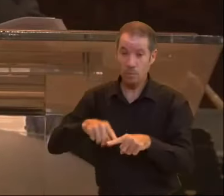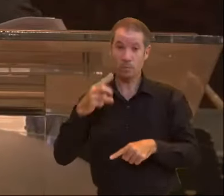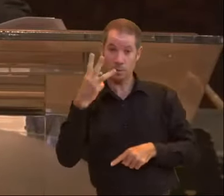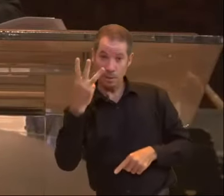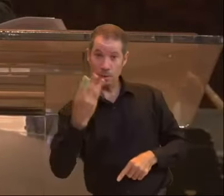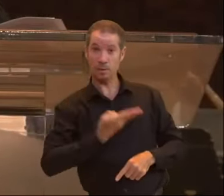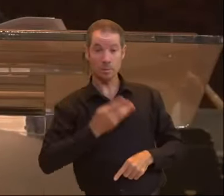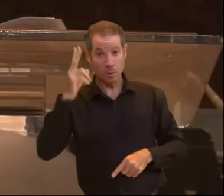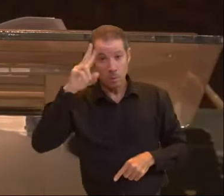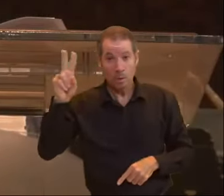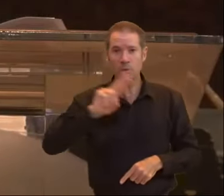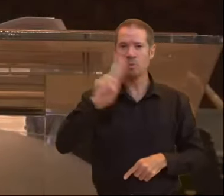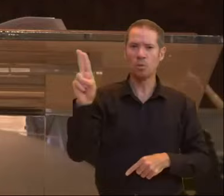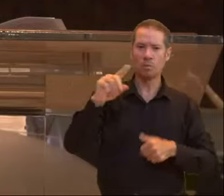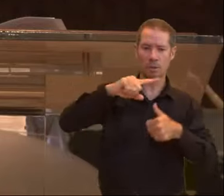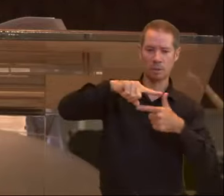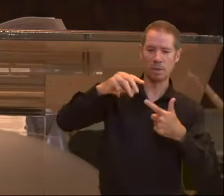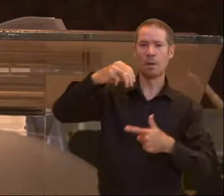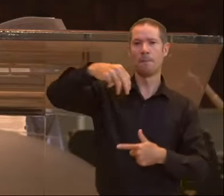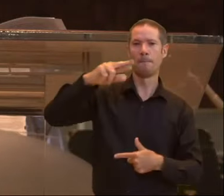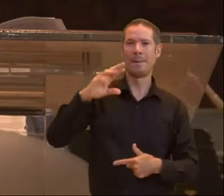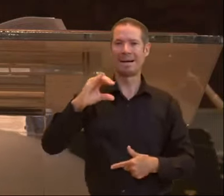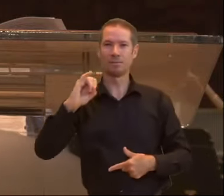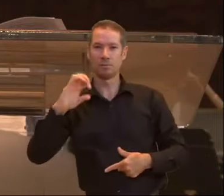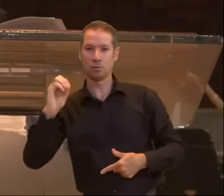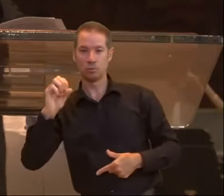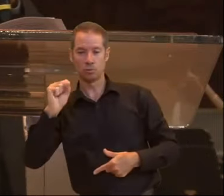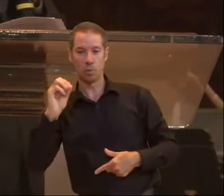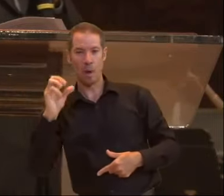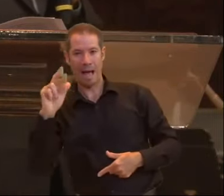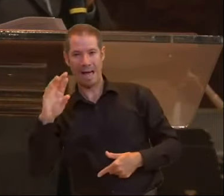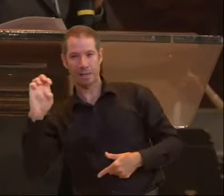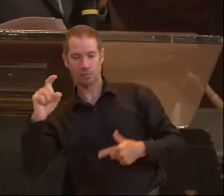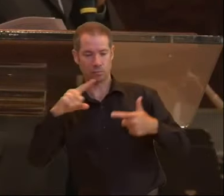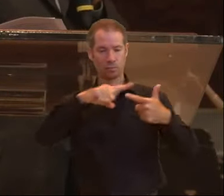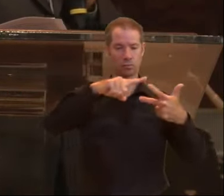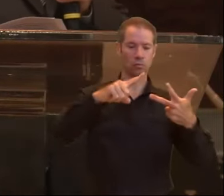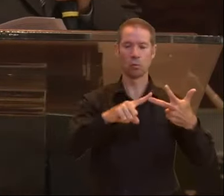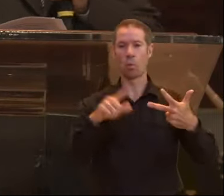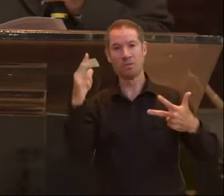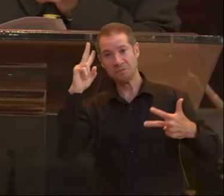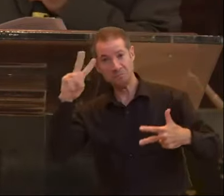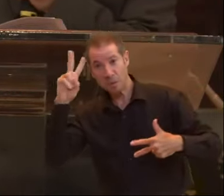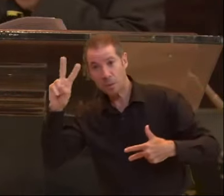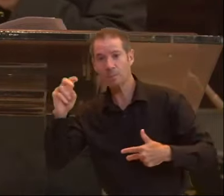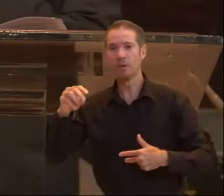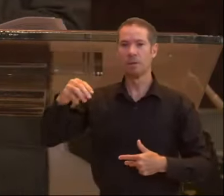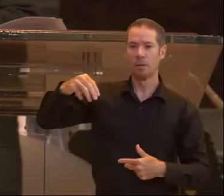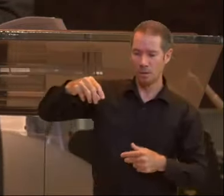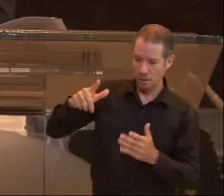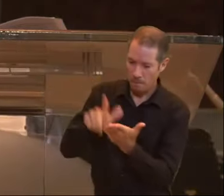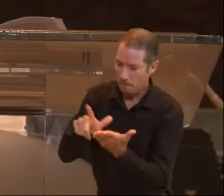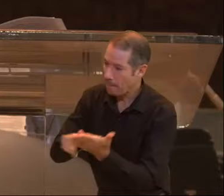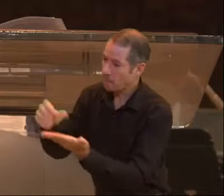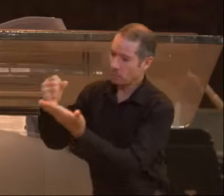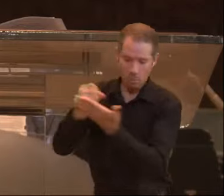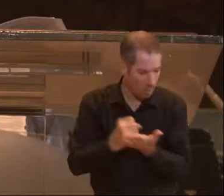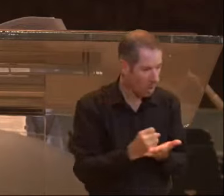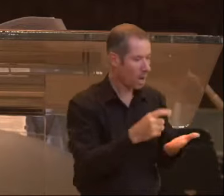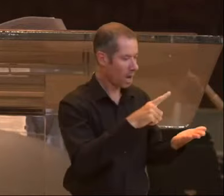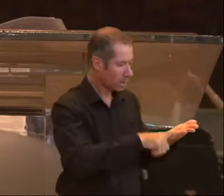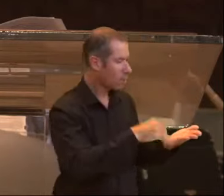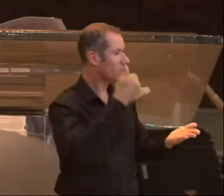eu lembro de 2 nomes, Márcio e Soares, os outros eu não lembro. E o Márcio veio com um papel na mão e disse: está aqui, ó,